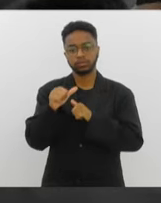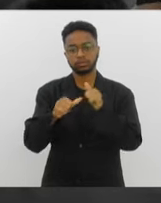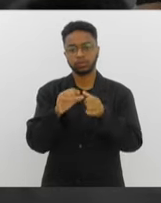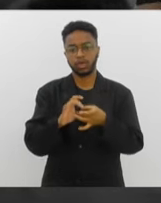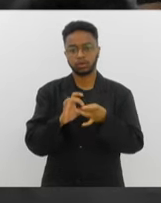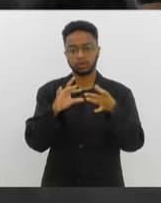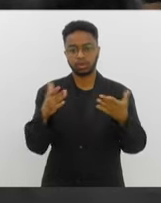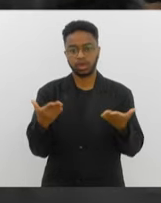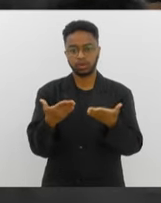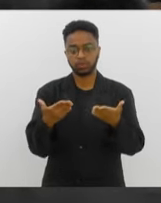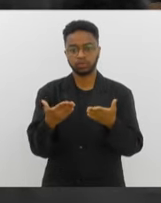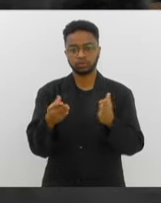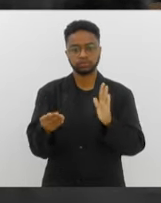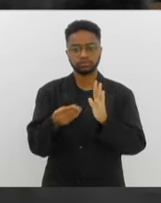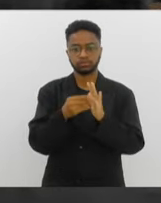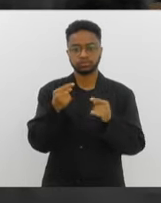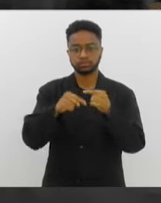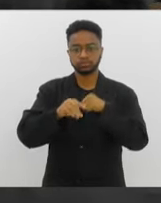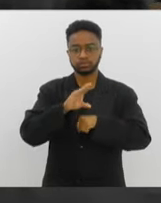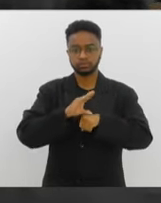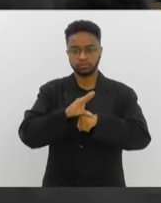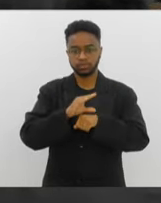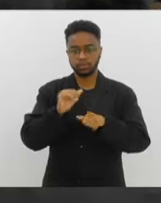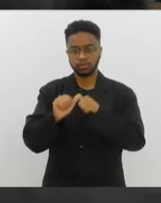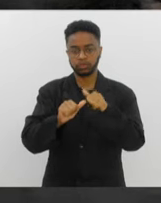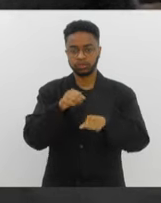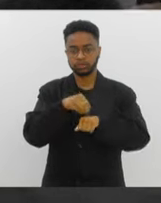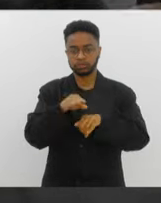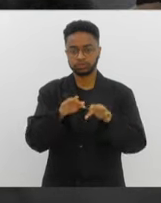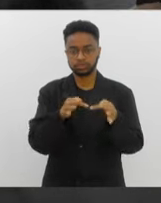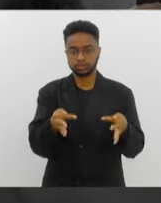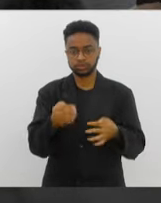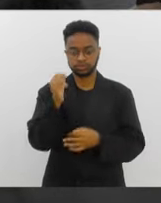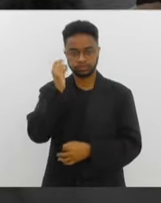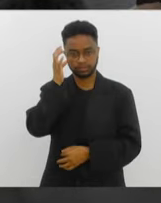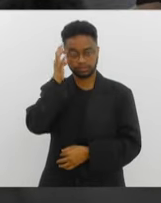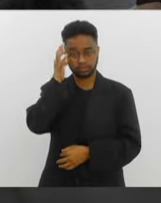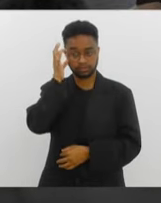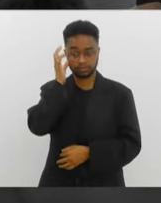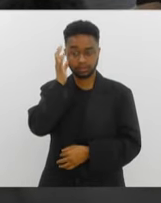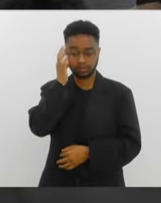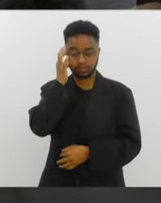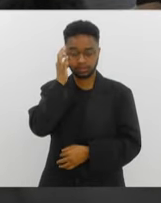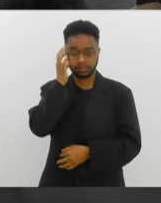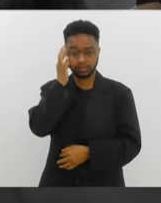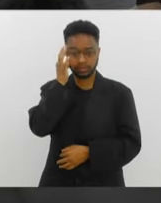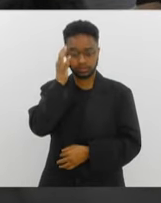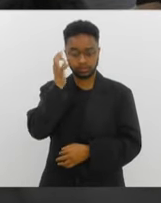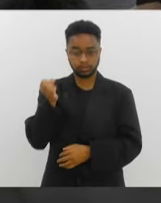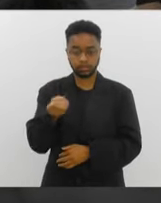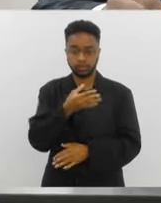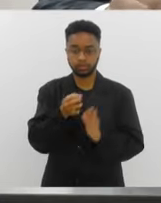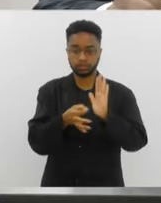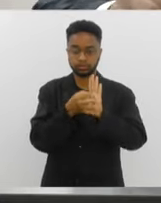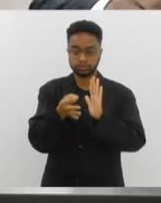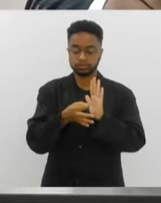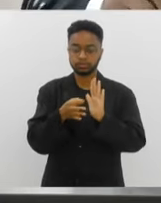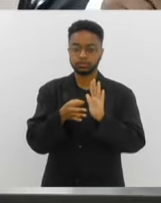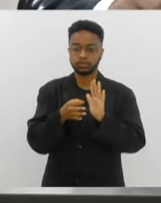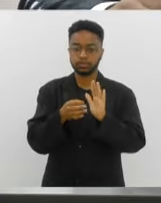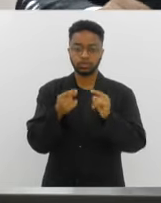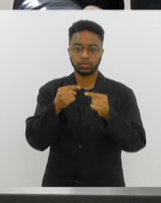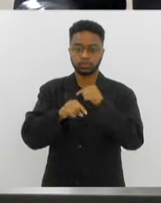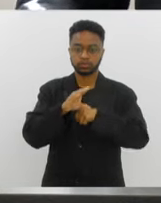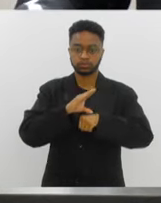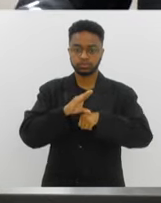estou dando pela inconstitucionalidade, transformando em indicação simples. Então o novo parecer é pela inconstitucionalidade, transformando em indicação